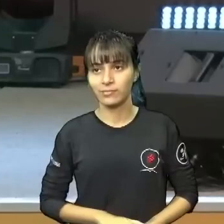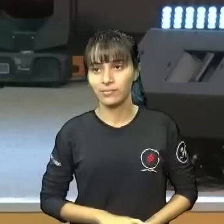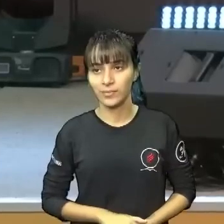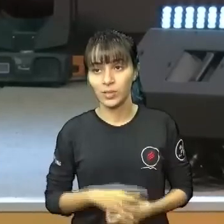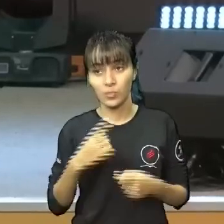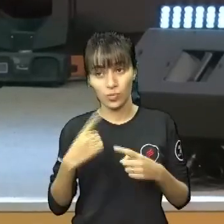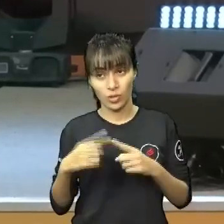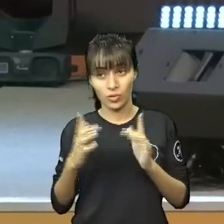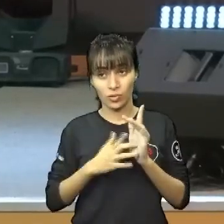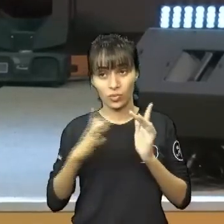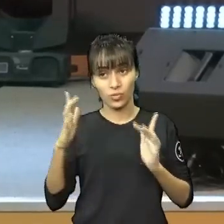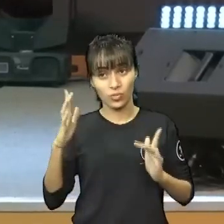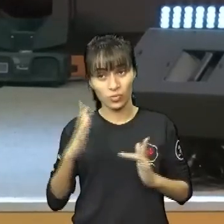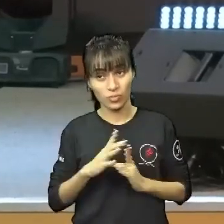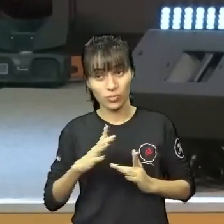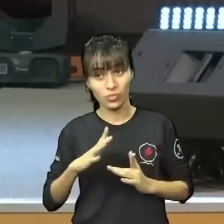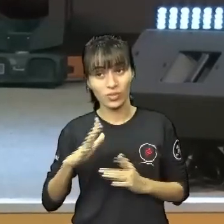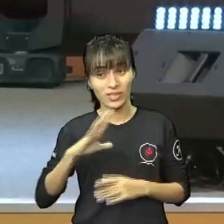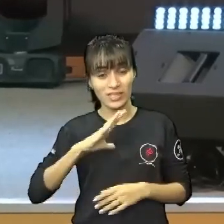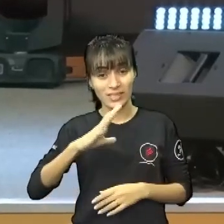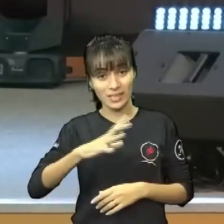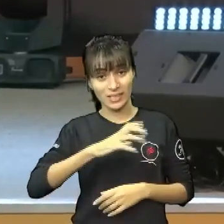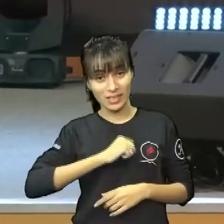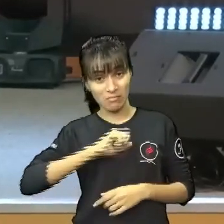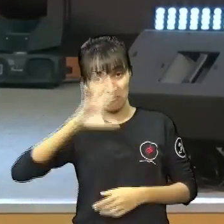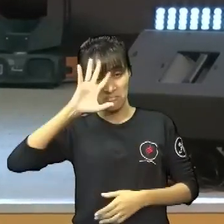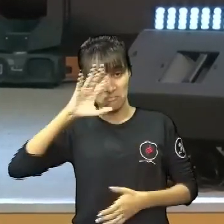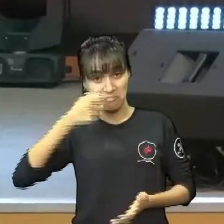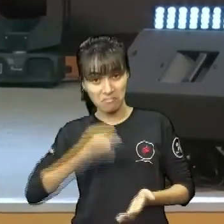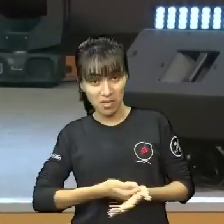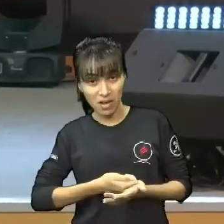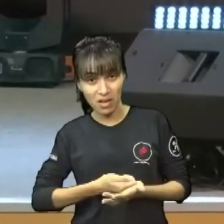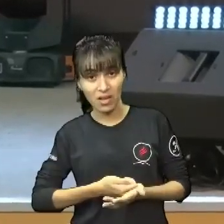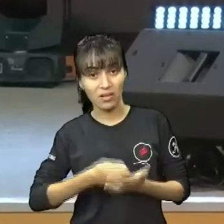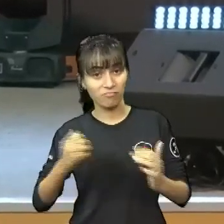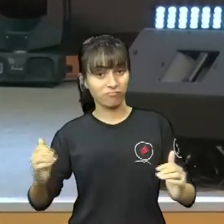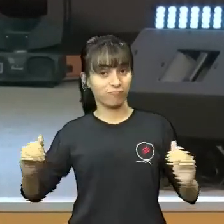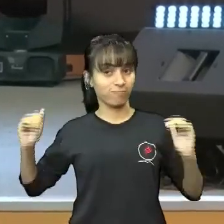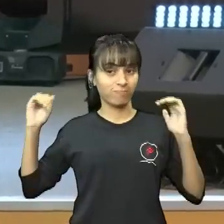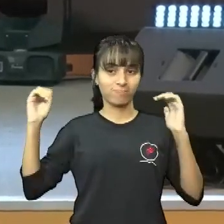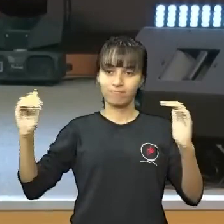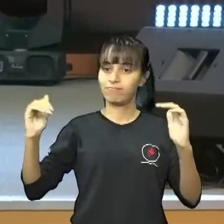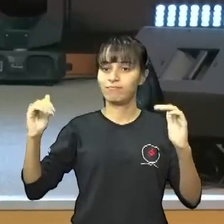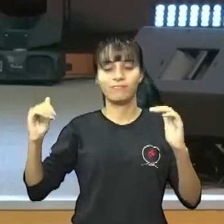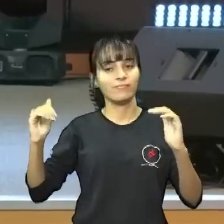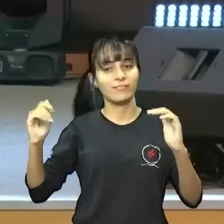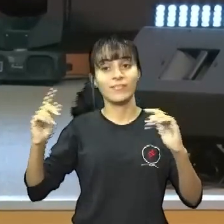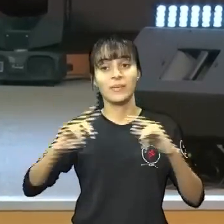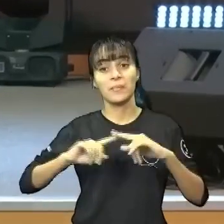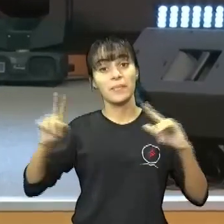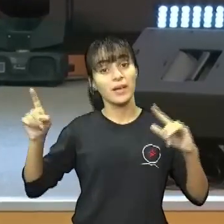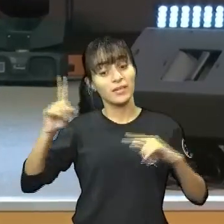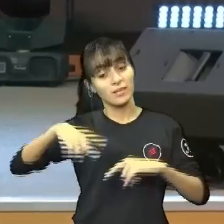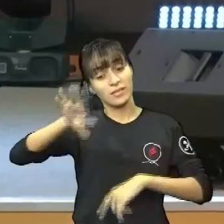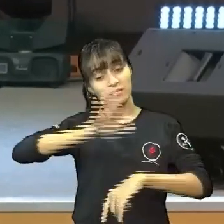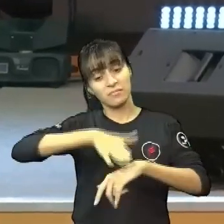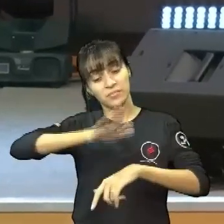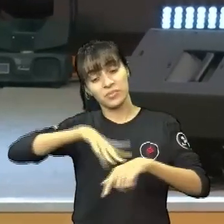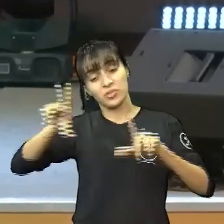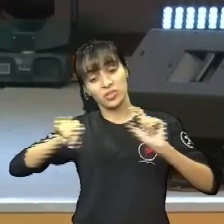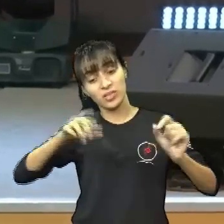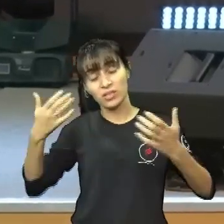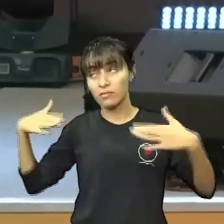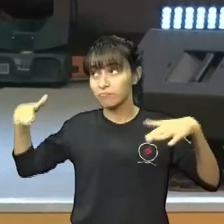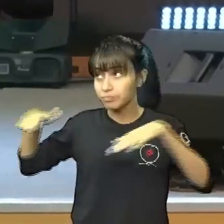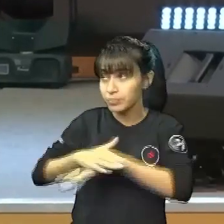Porque Jesus não salva por determinação de soberania Mas pela escolha se você quer